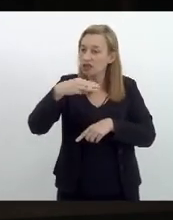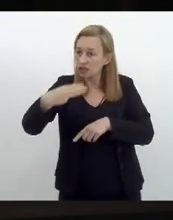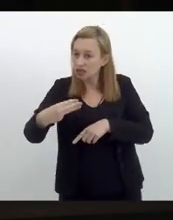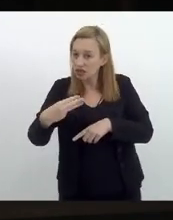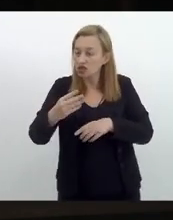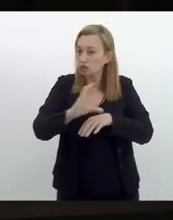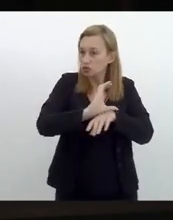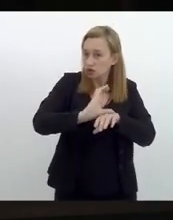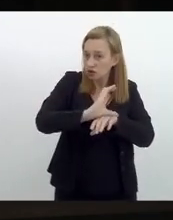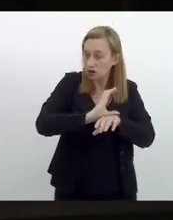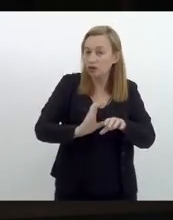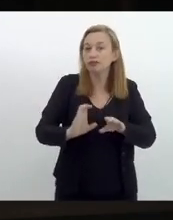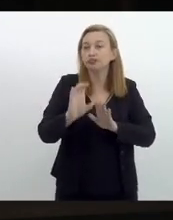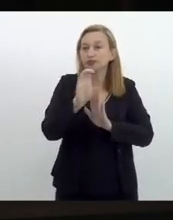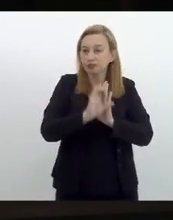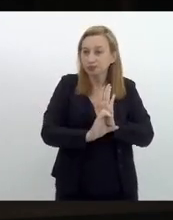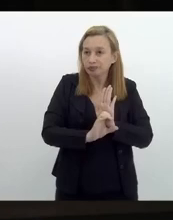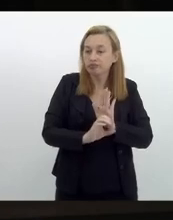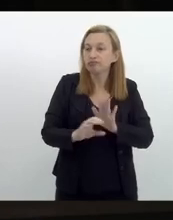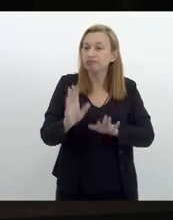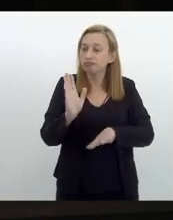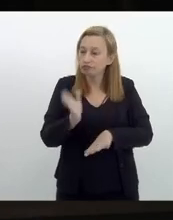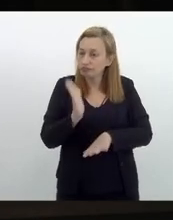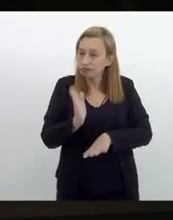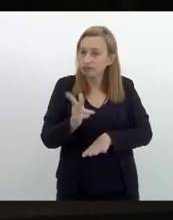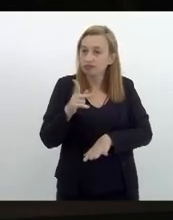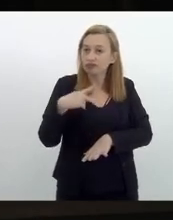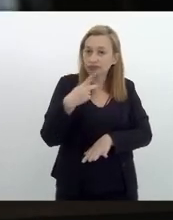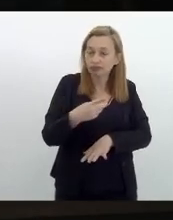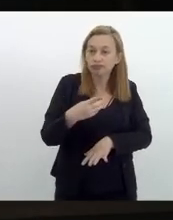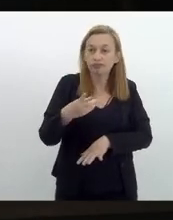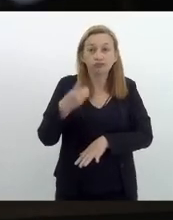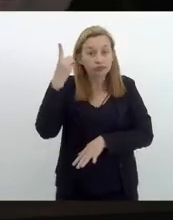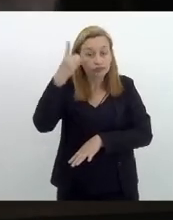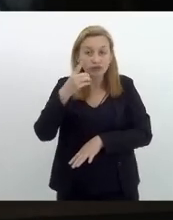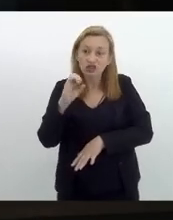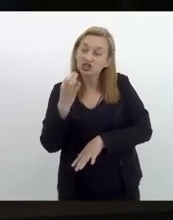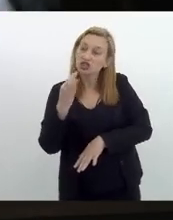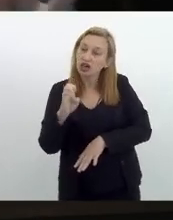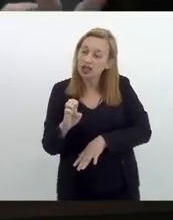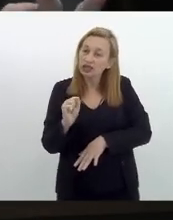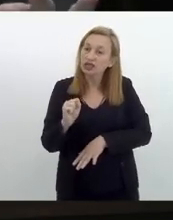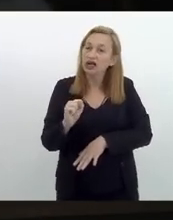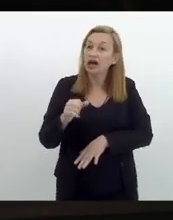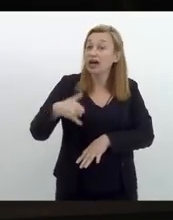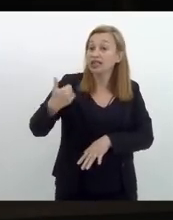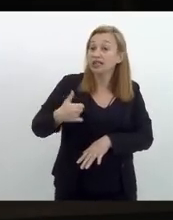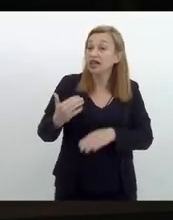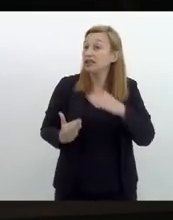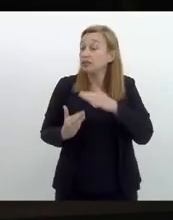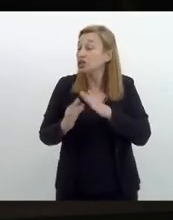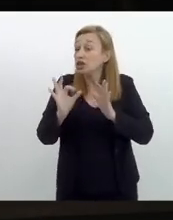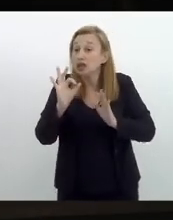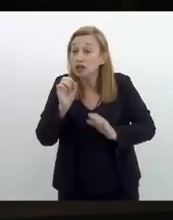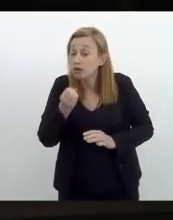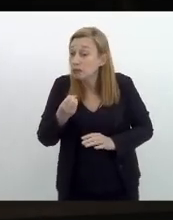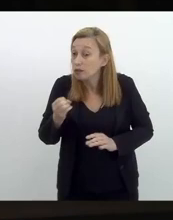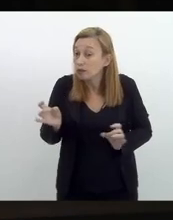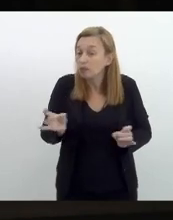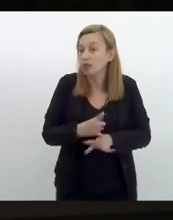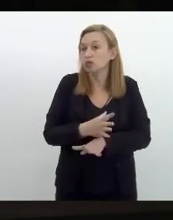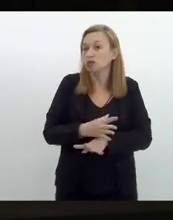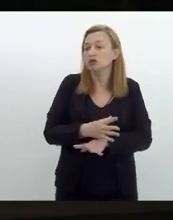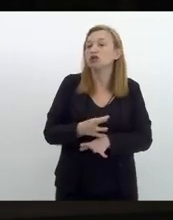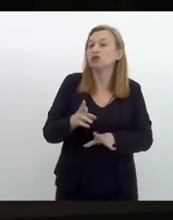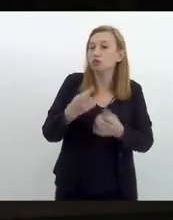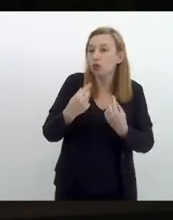na emenda constitucional que já determina deputado Charles a idade mínima e ponto nós estamos contrariando essa